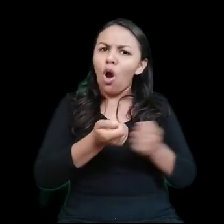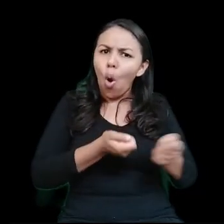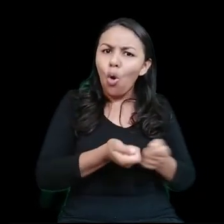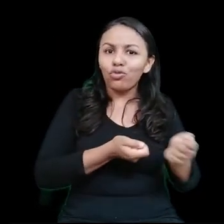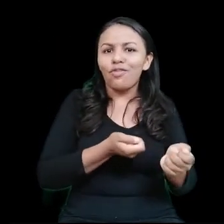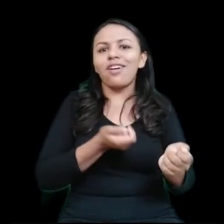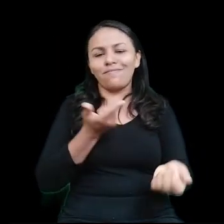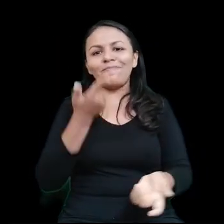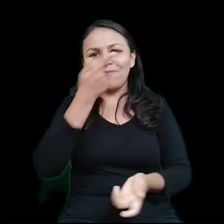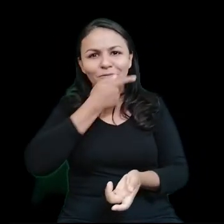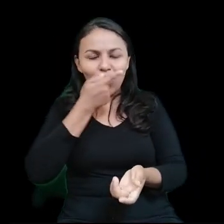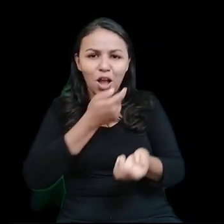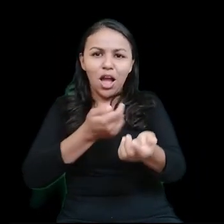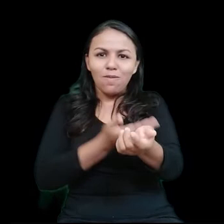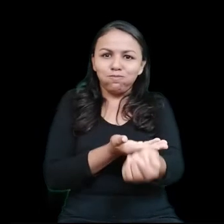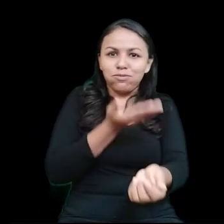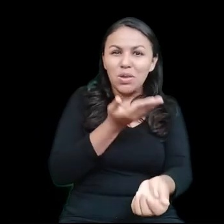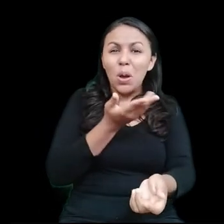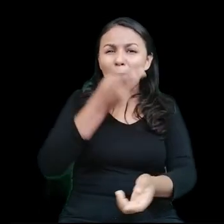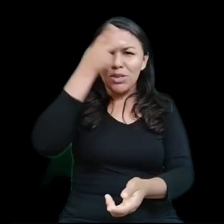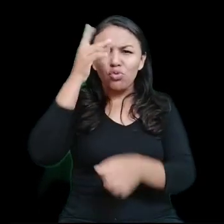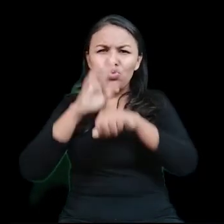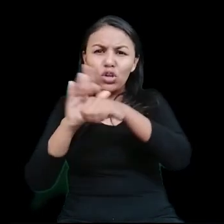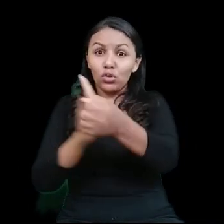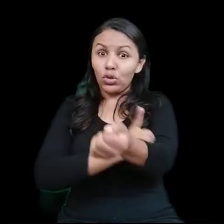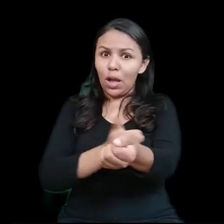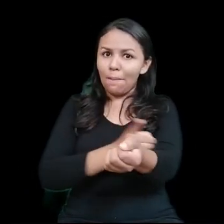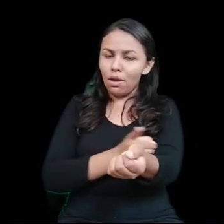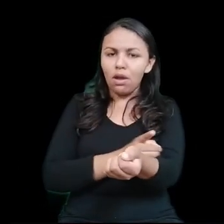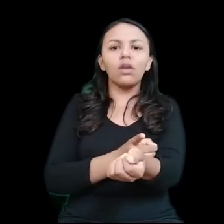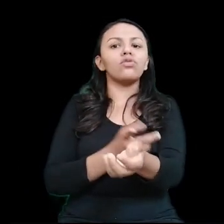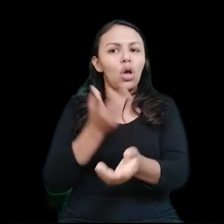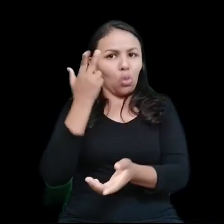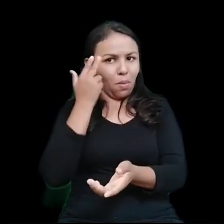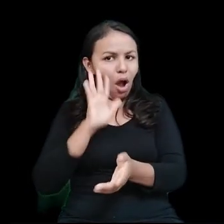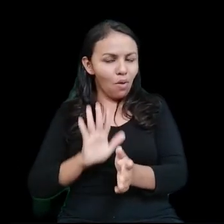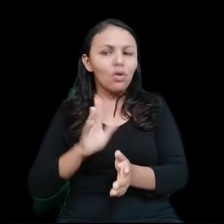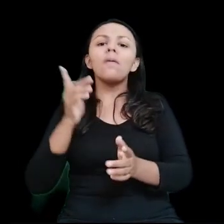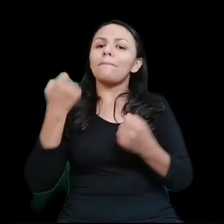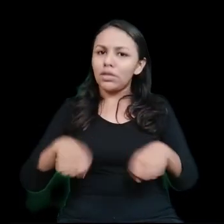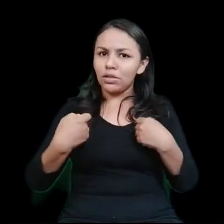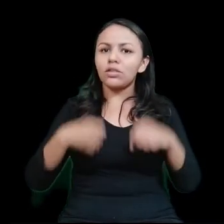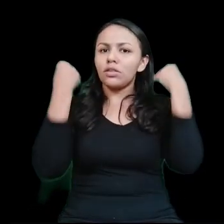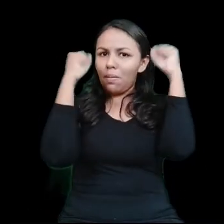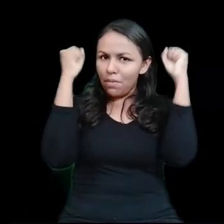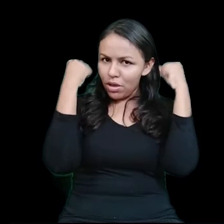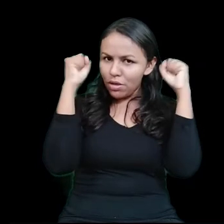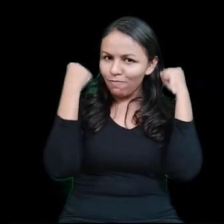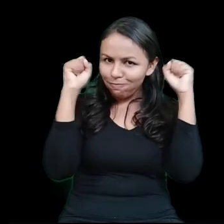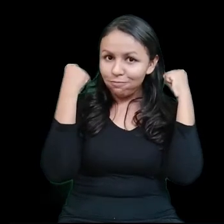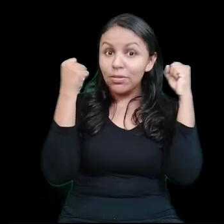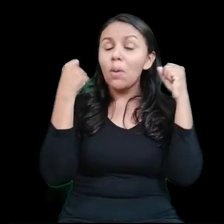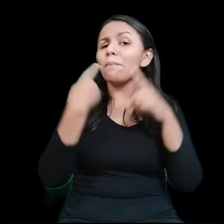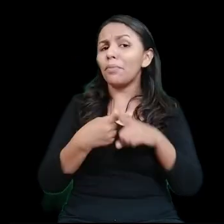glicemia do nosso corpo. Pacientes que são diabéticos controlados, eles devem fazer atividade física